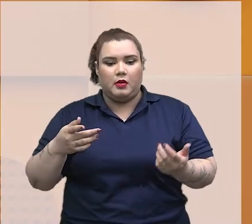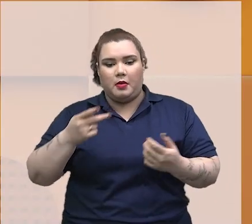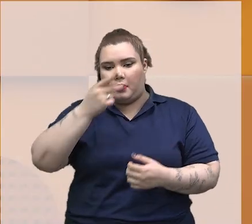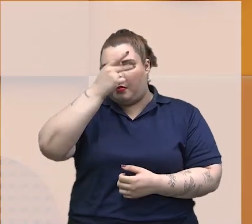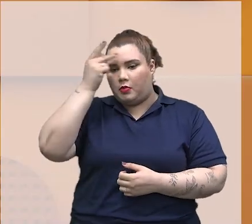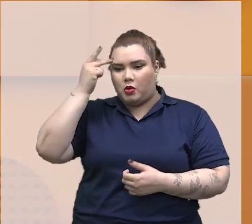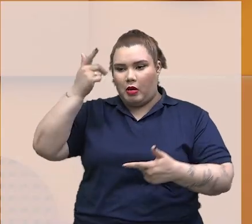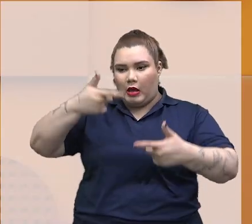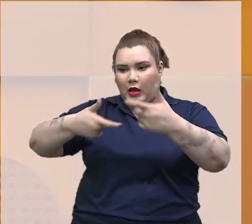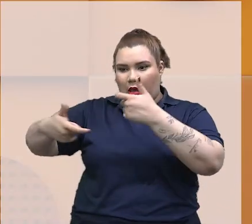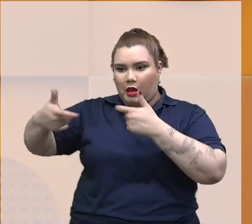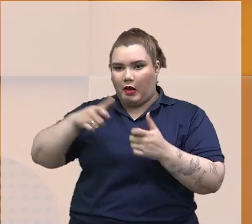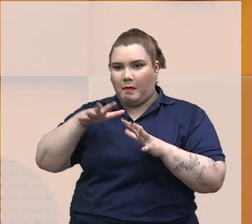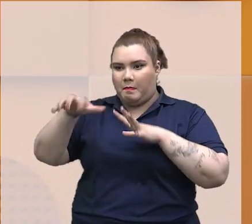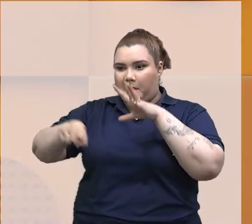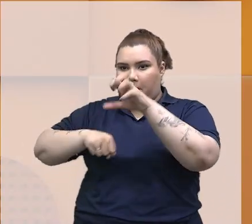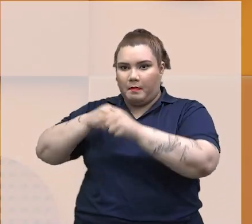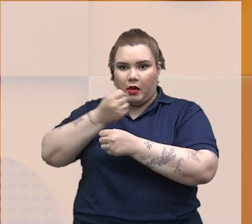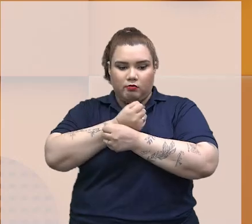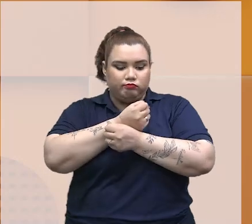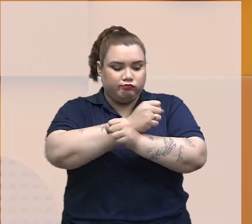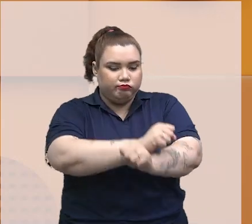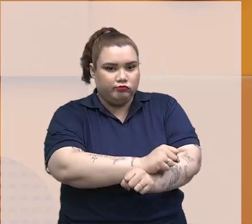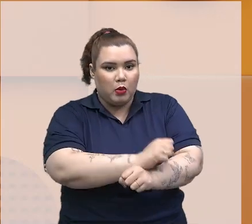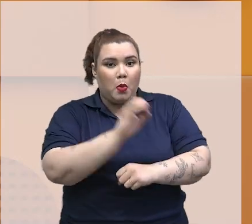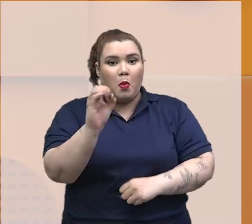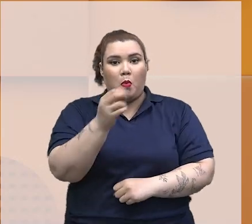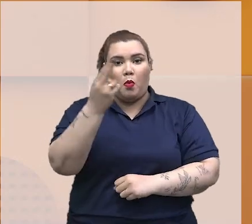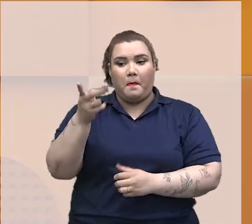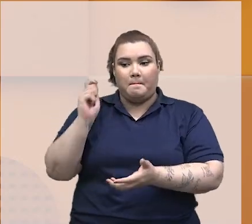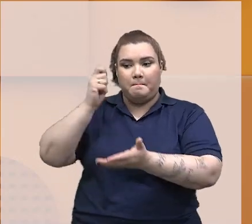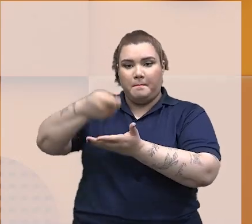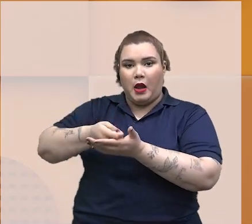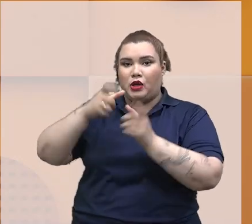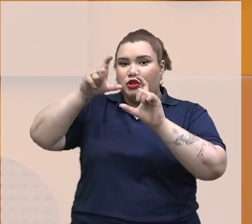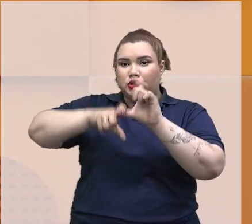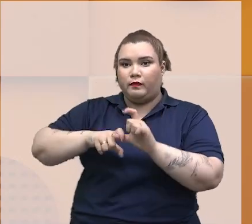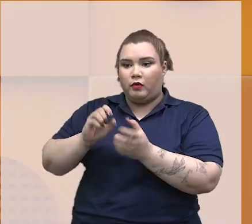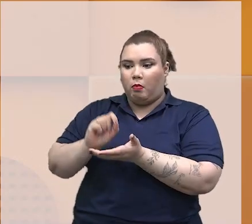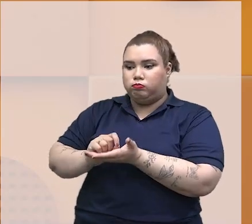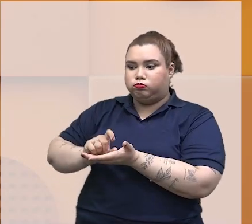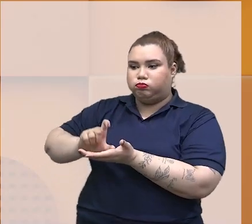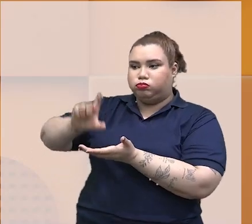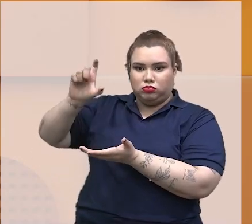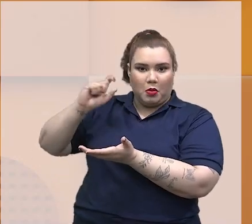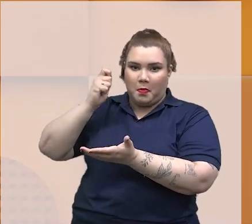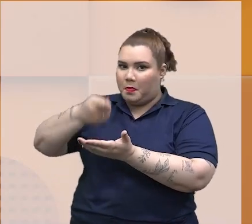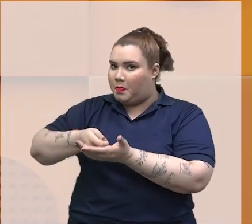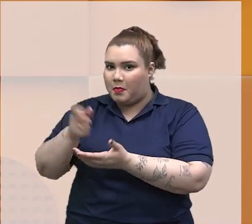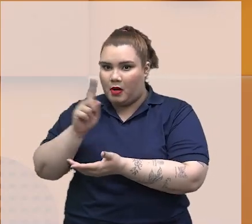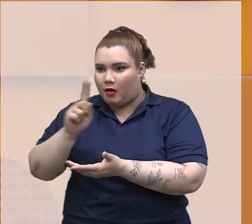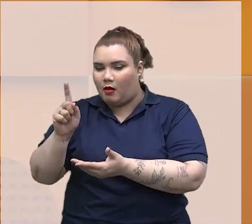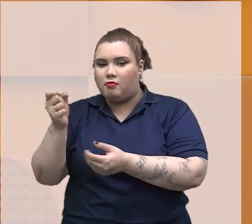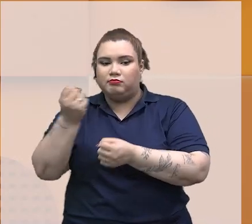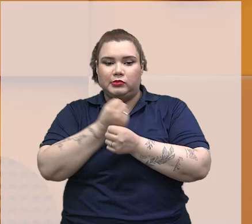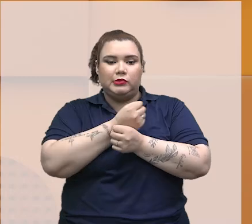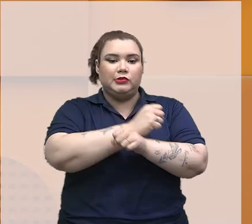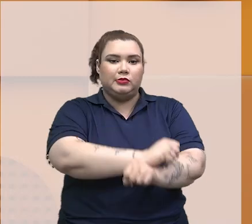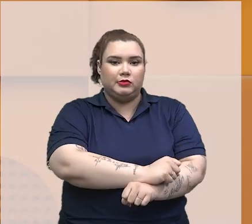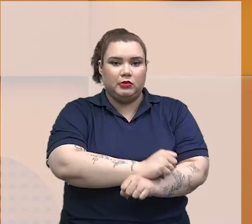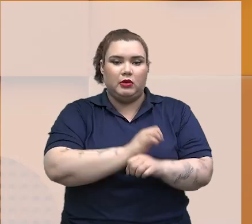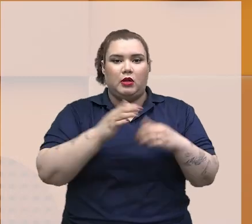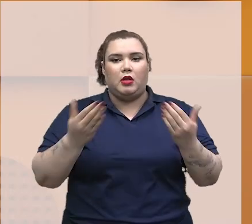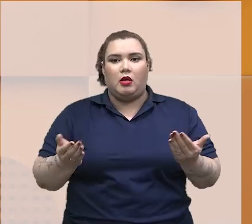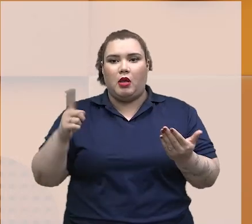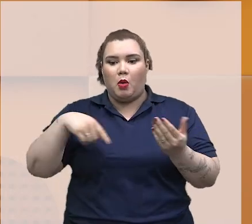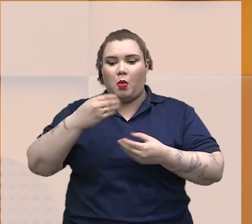de guerra ou escravidão por dívidas, tá certo? Então, era o modo como os romanos eles adquiriam essa